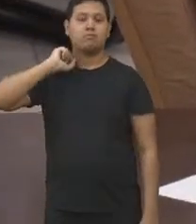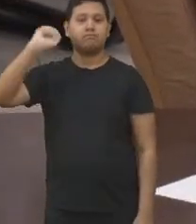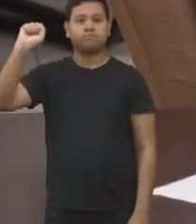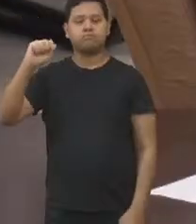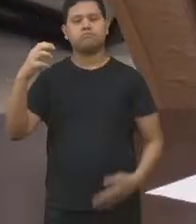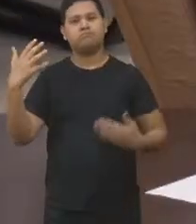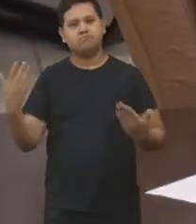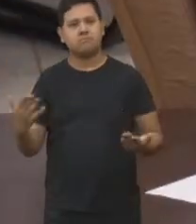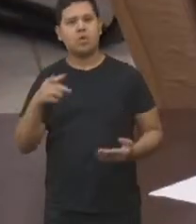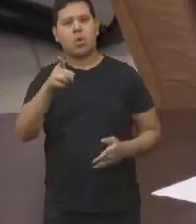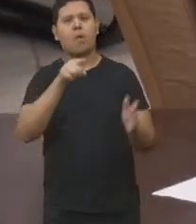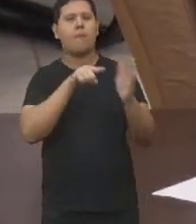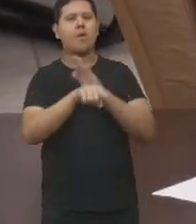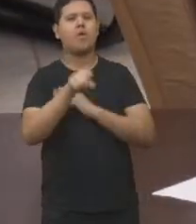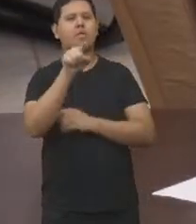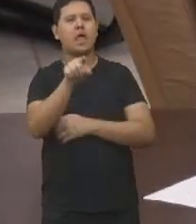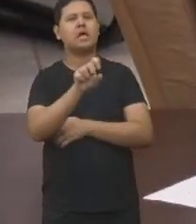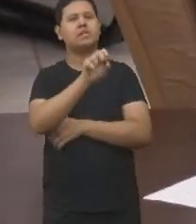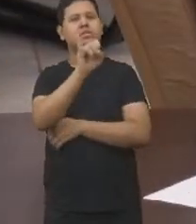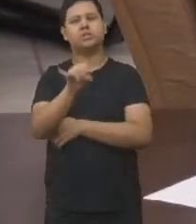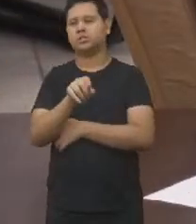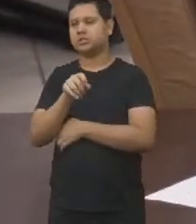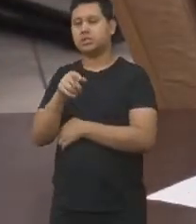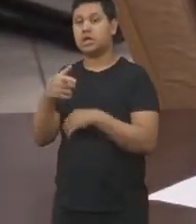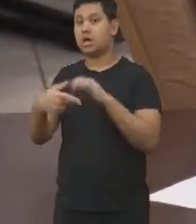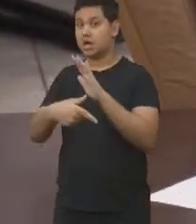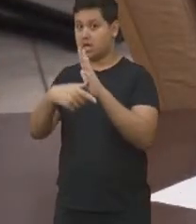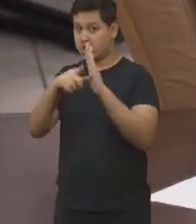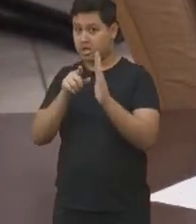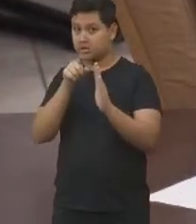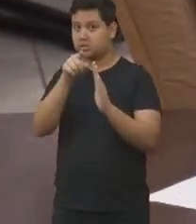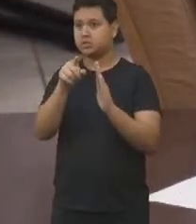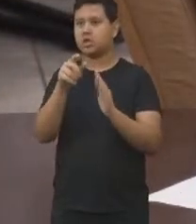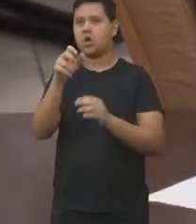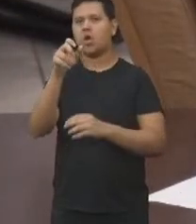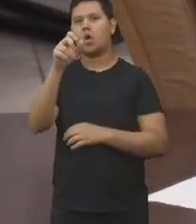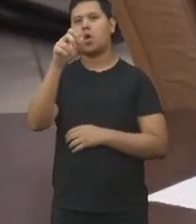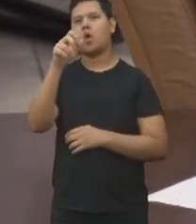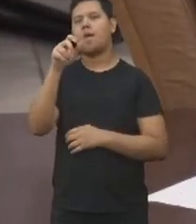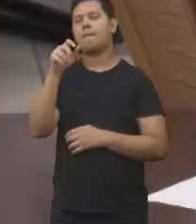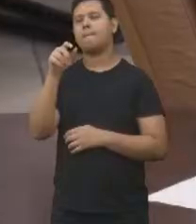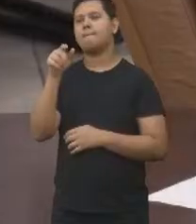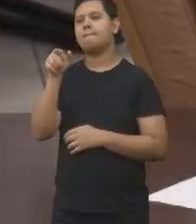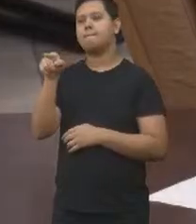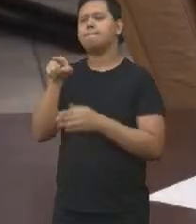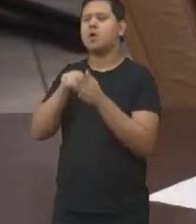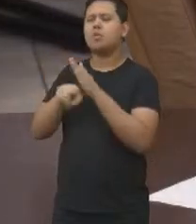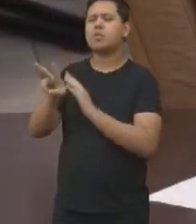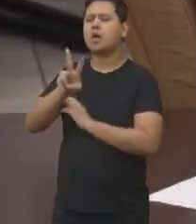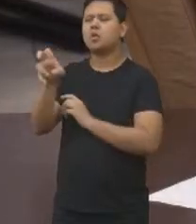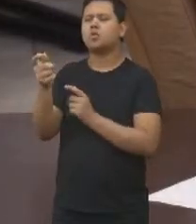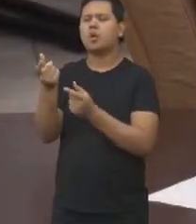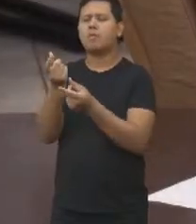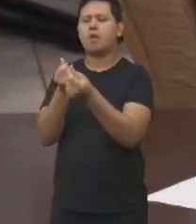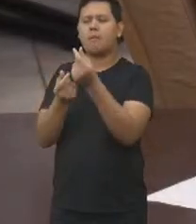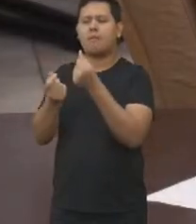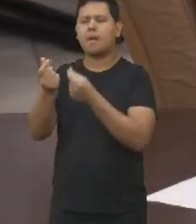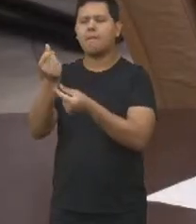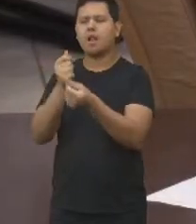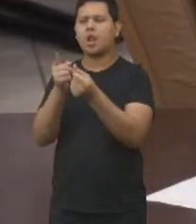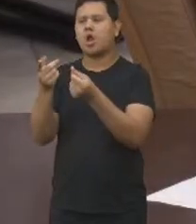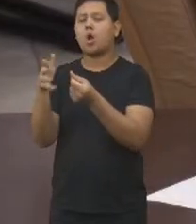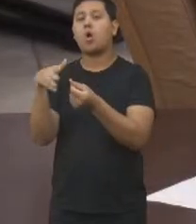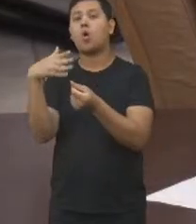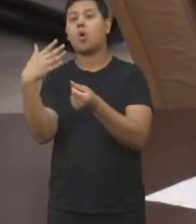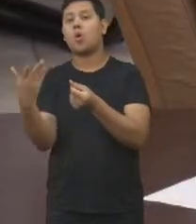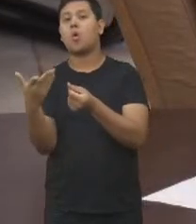para você, se você foi consultado sobre o orçamento do ano que vem, sobre quais recursos que serão